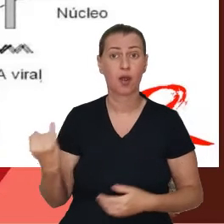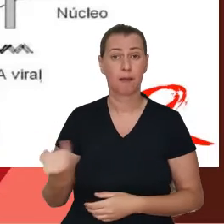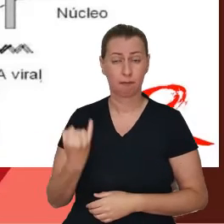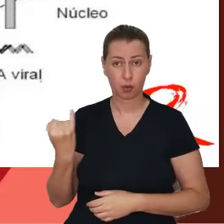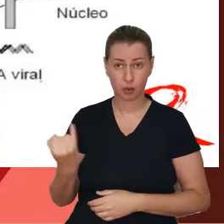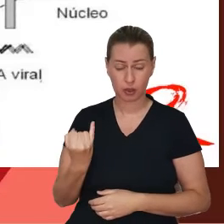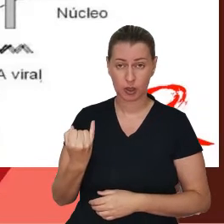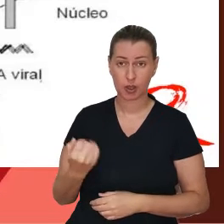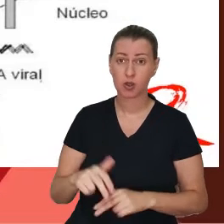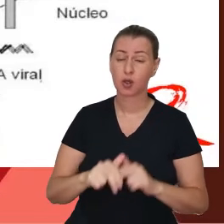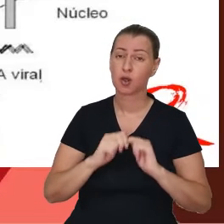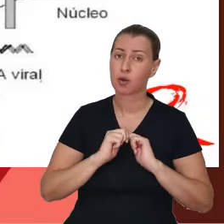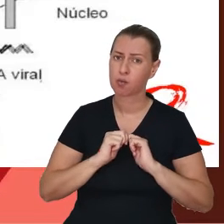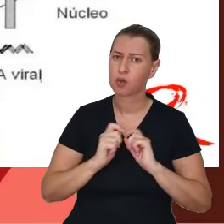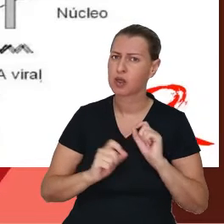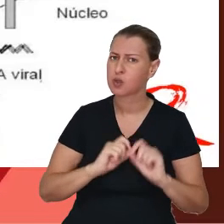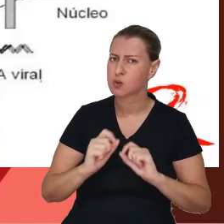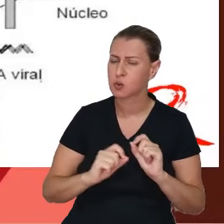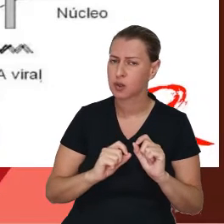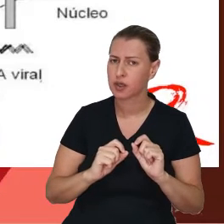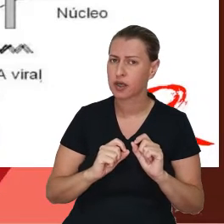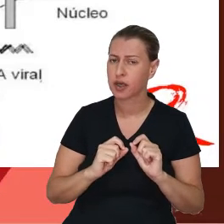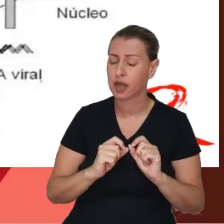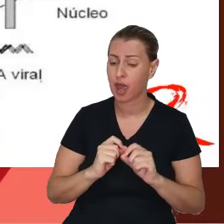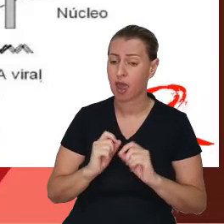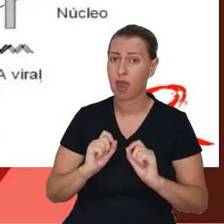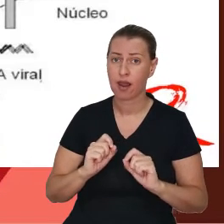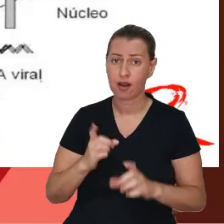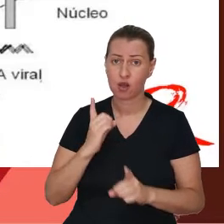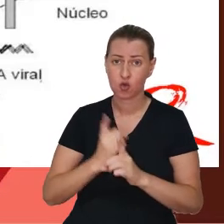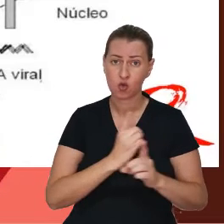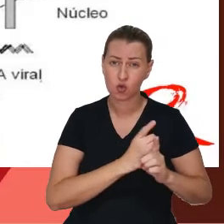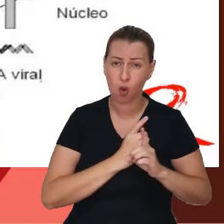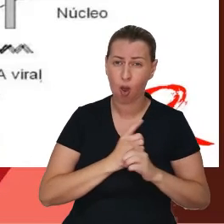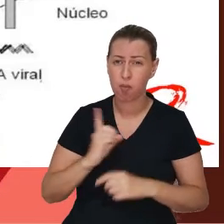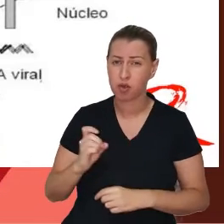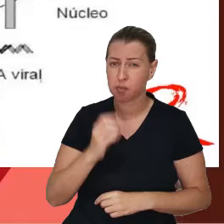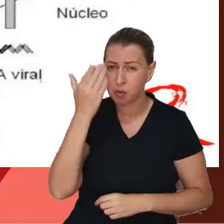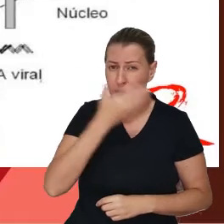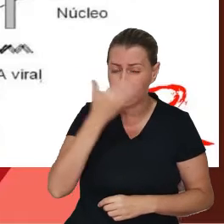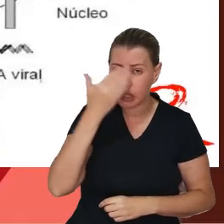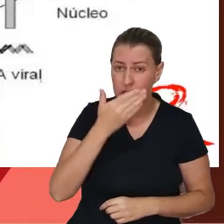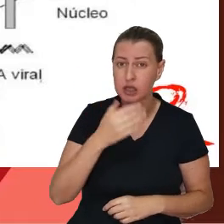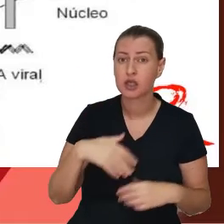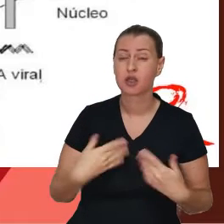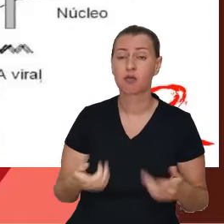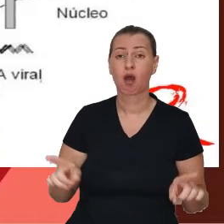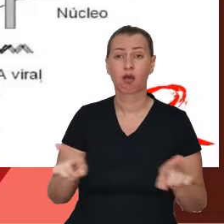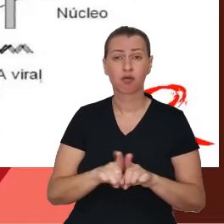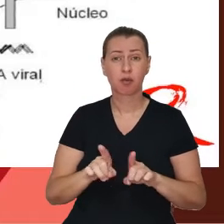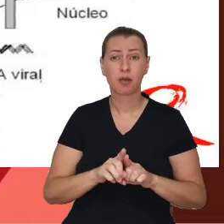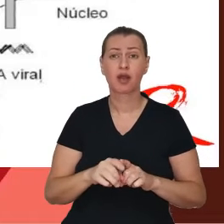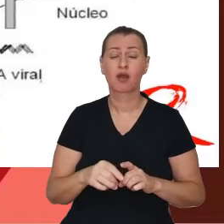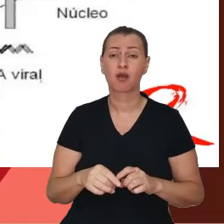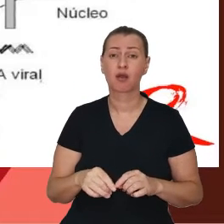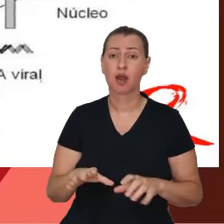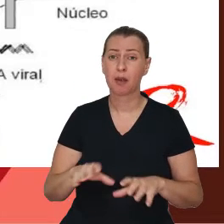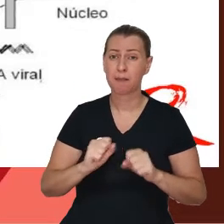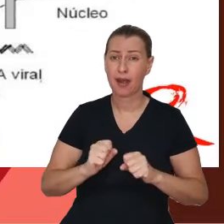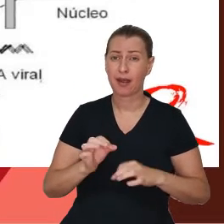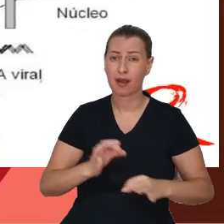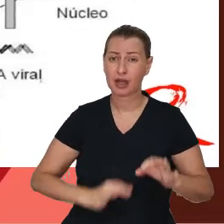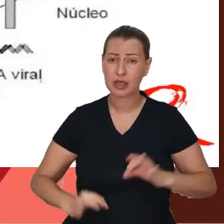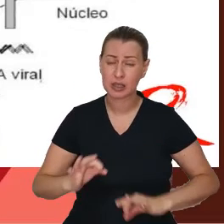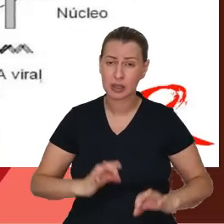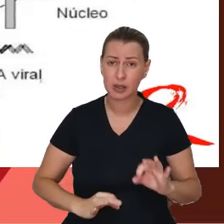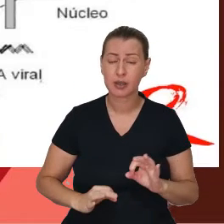ele participa da identificação do micro-organismo e recruta também os leucócitos para estar